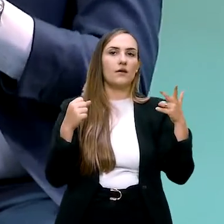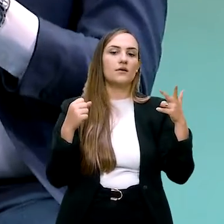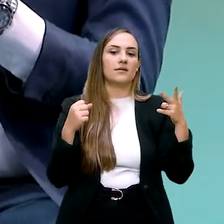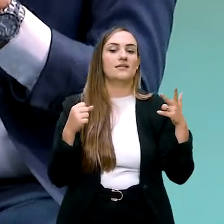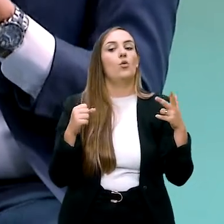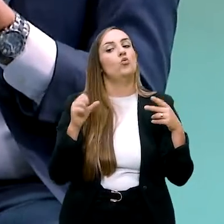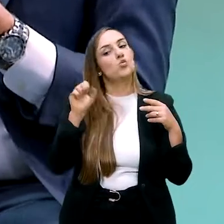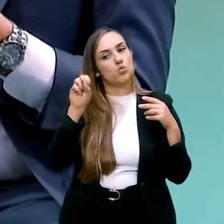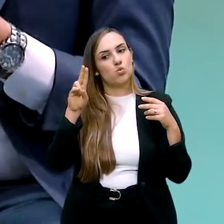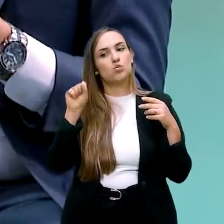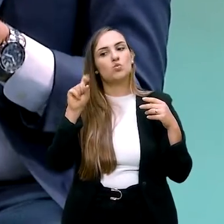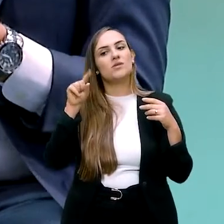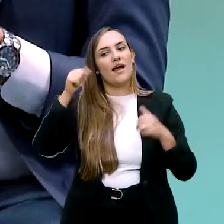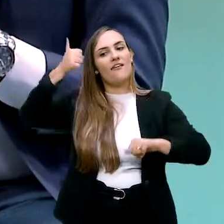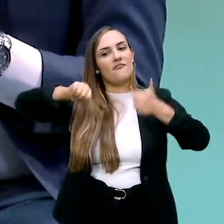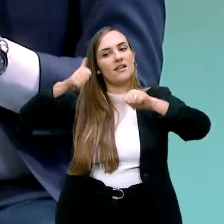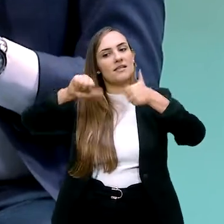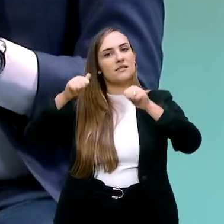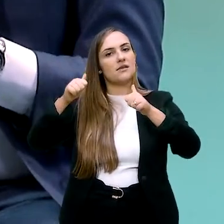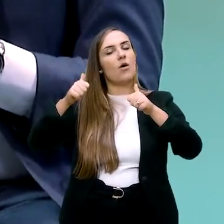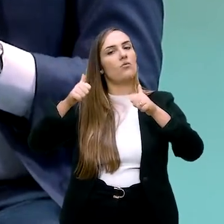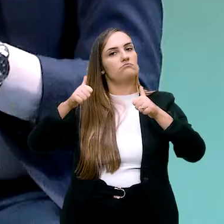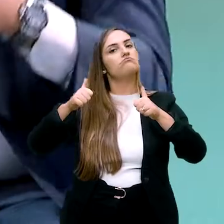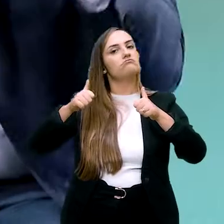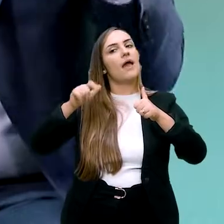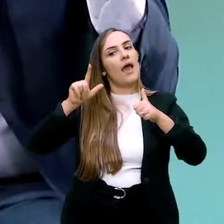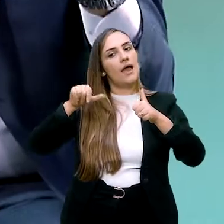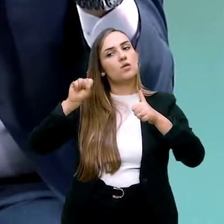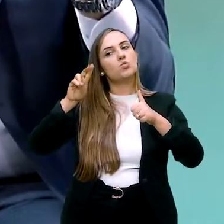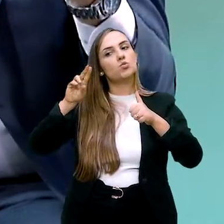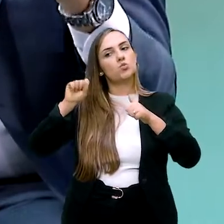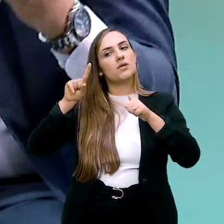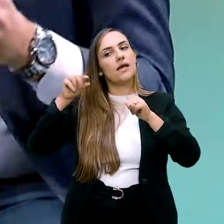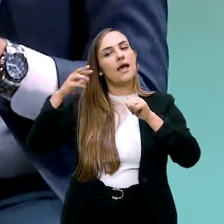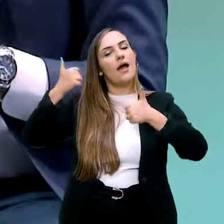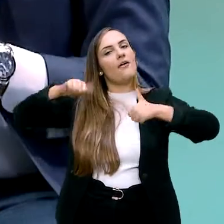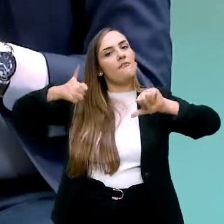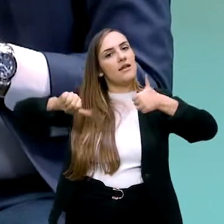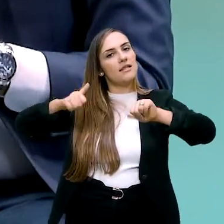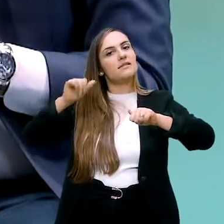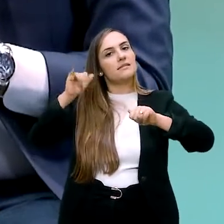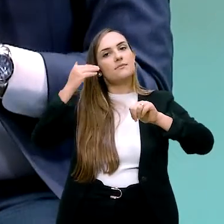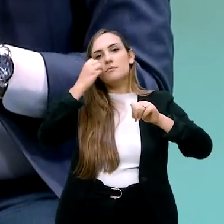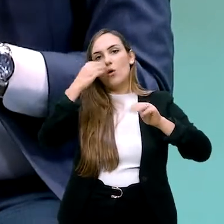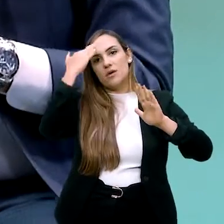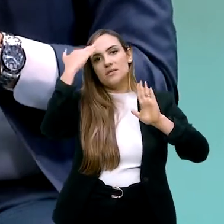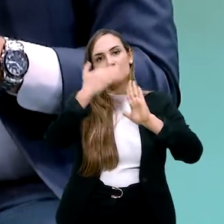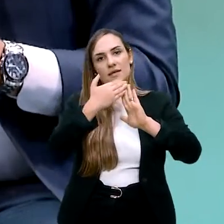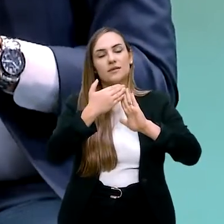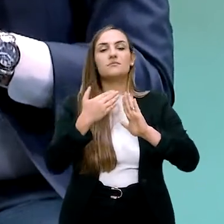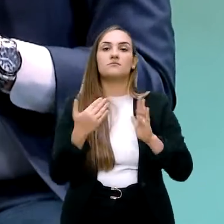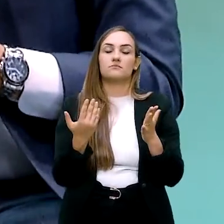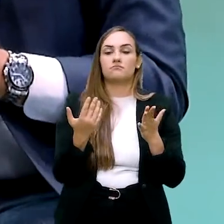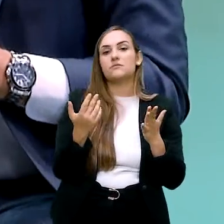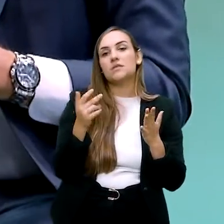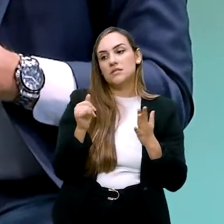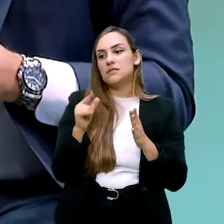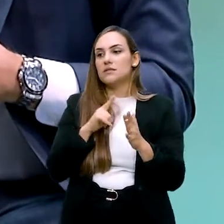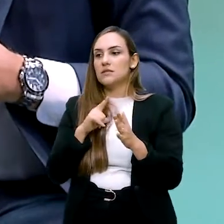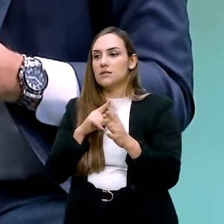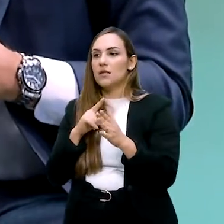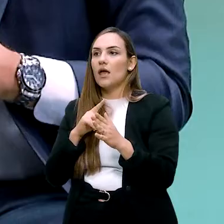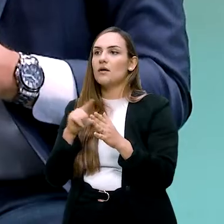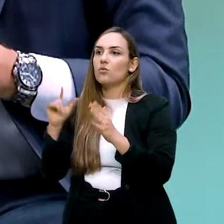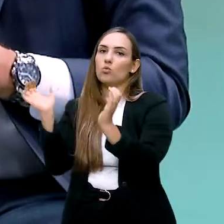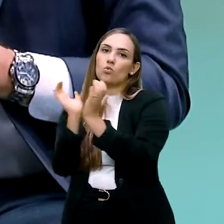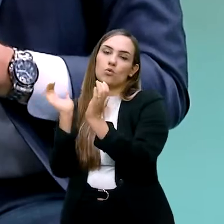Saúde serve de parâmetro, desta vez para o sistema suplementar, falamos isso no início, né? E também se houver recomendação